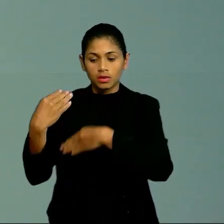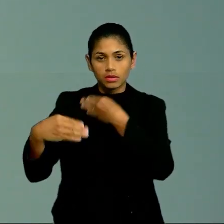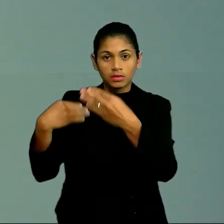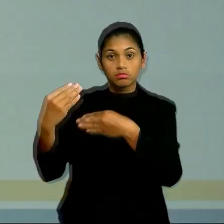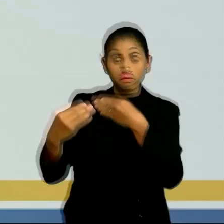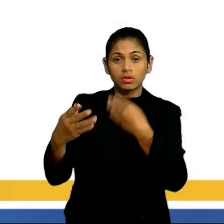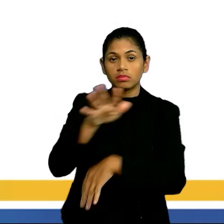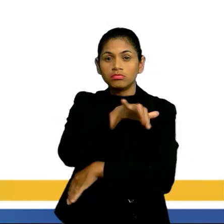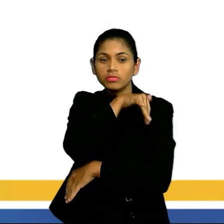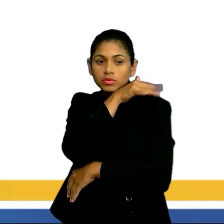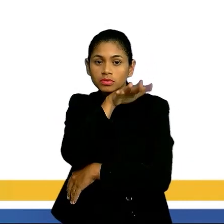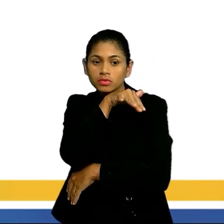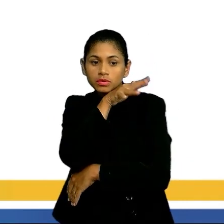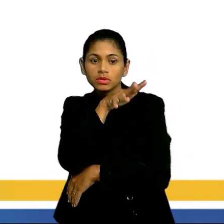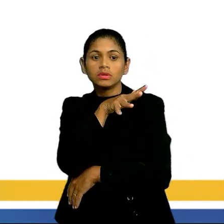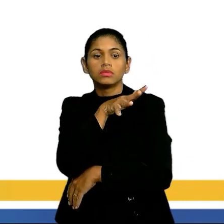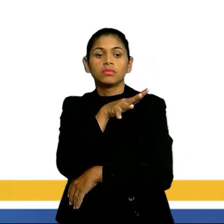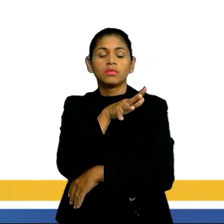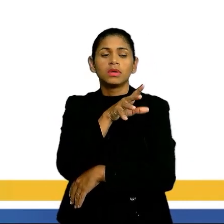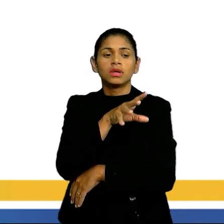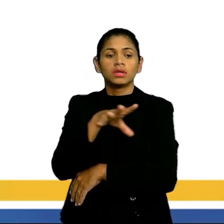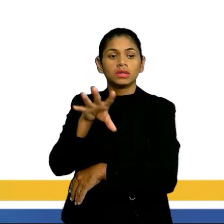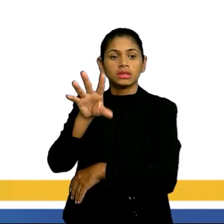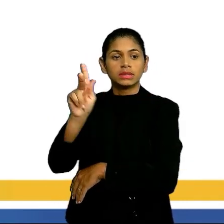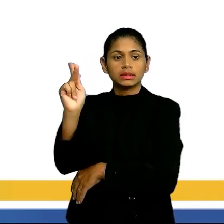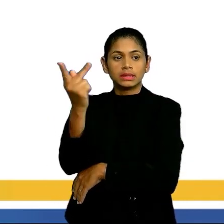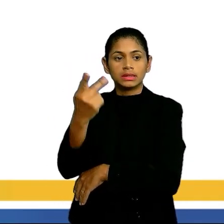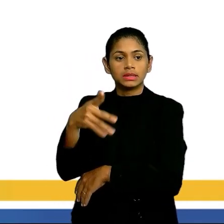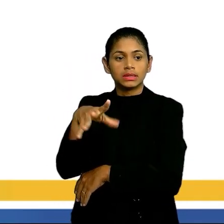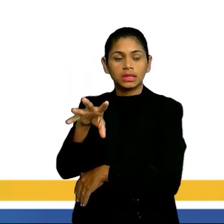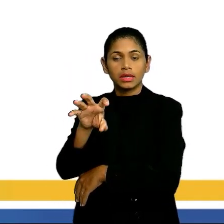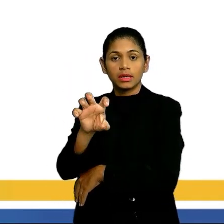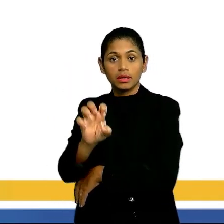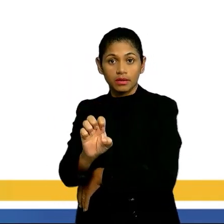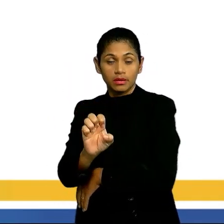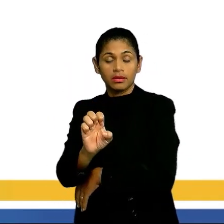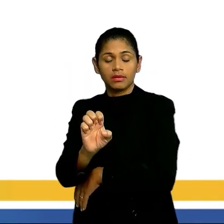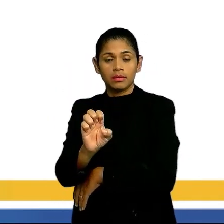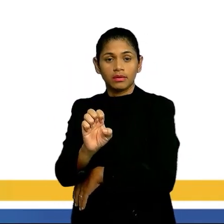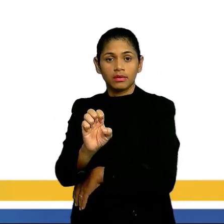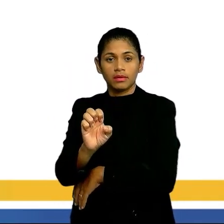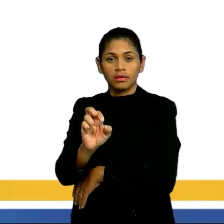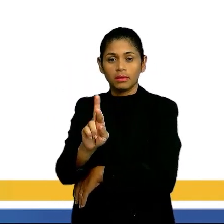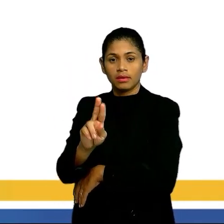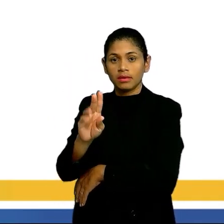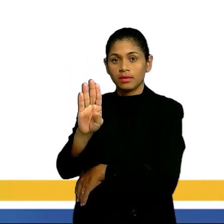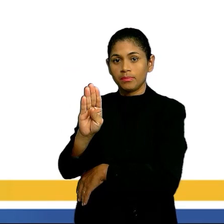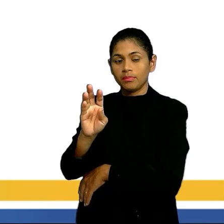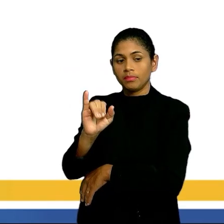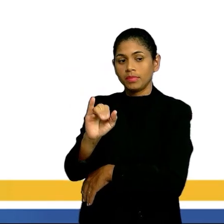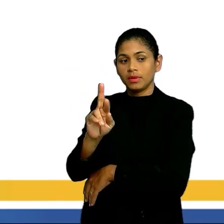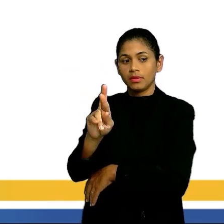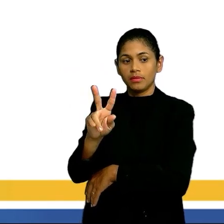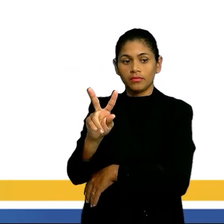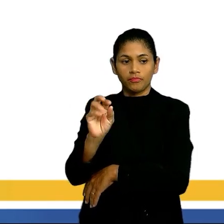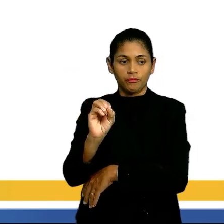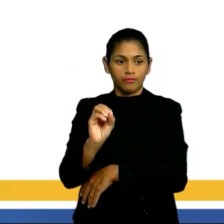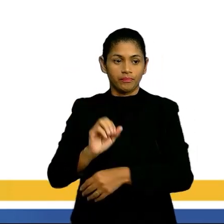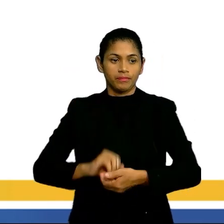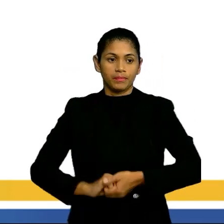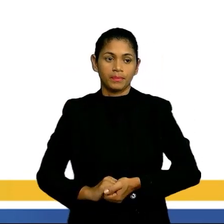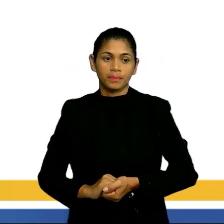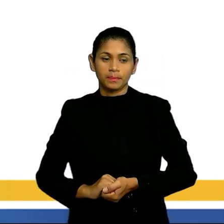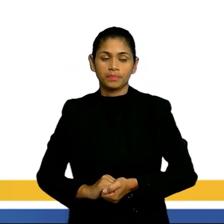animais herbívoros. Por exemplo, aqui temos a do coelho, tá? Que é um rico, que ele come, né, muitos vegetais,